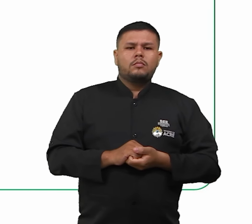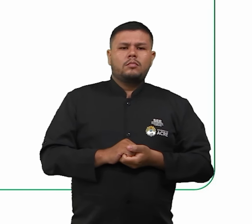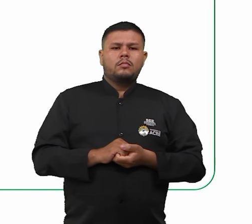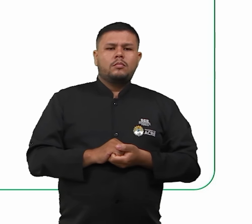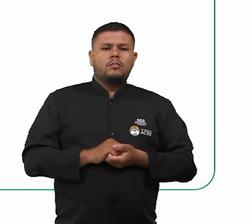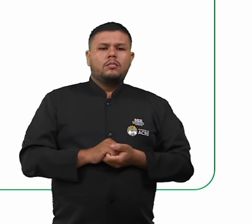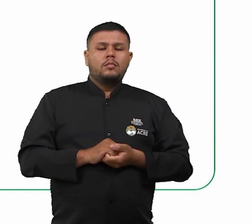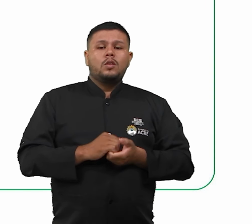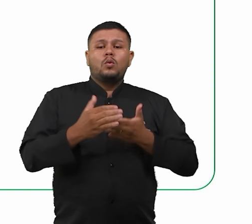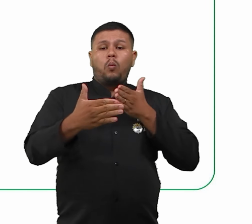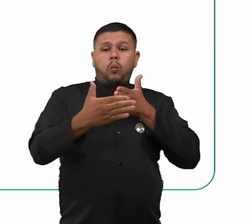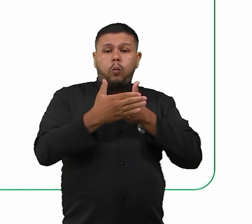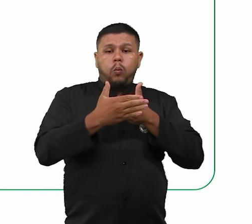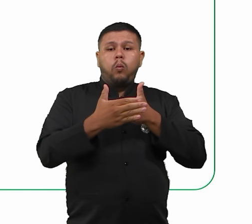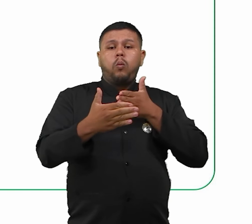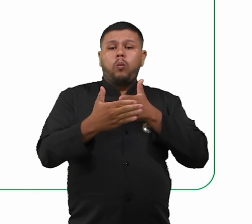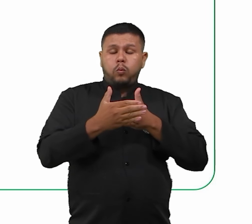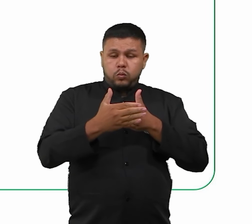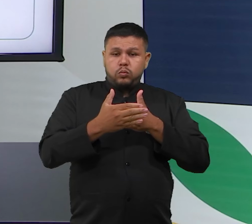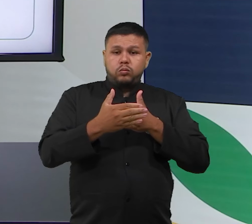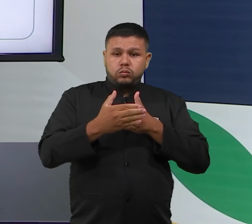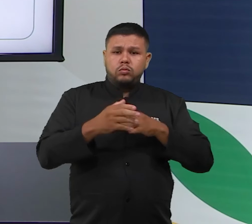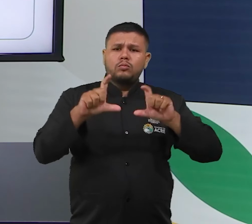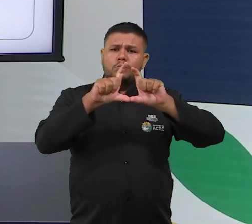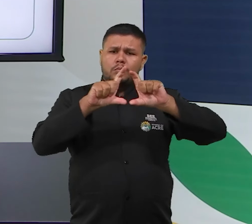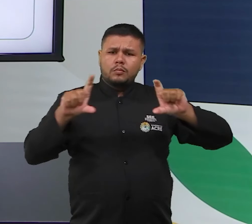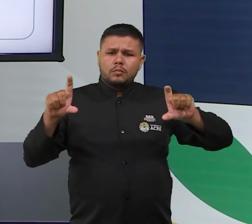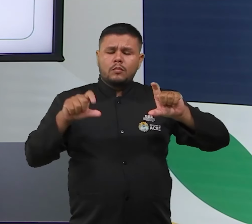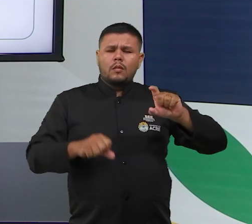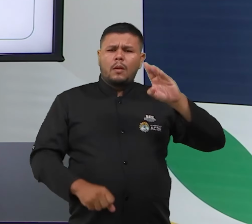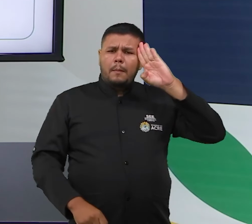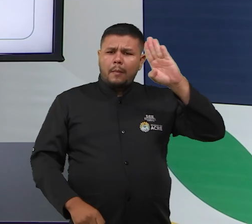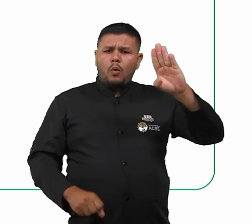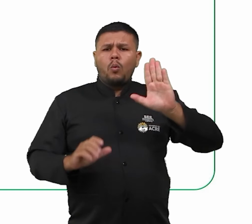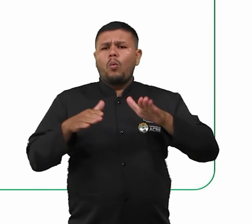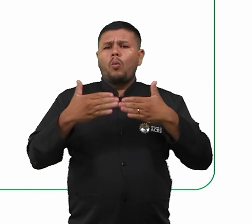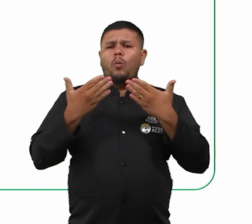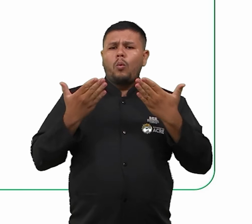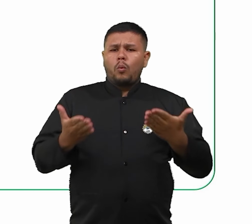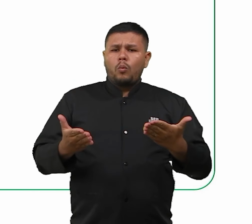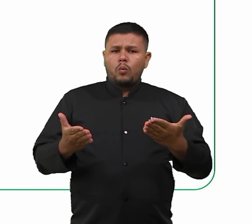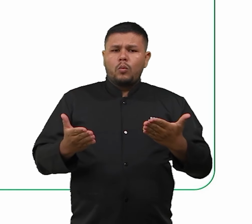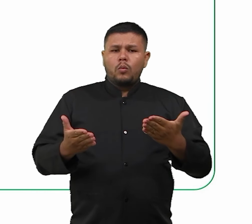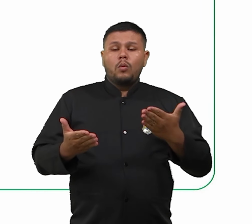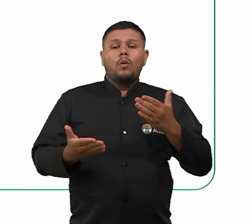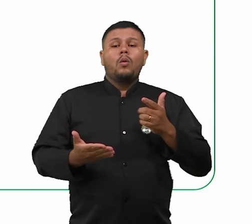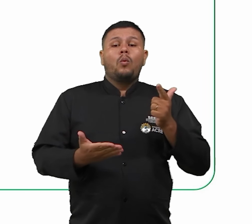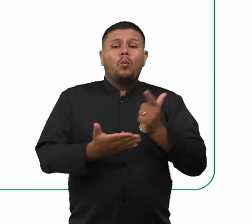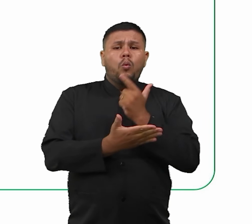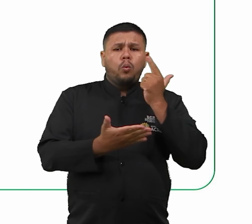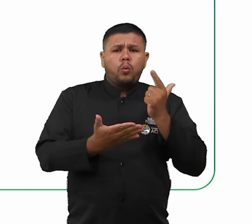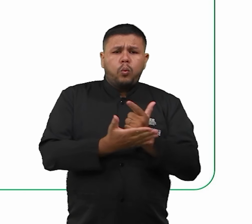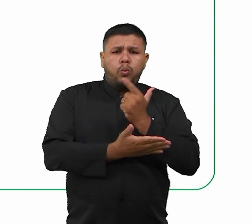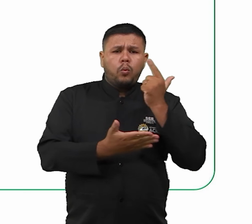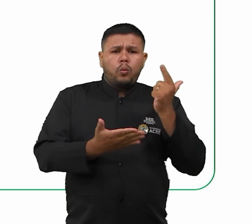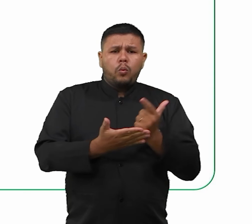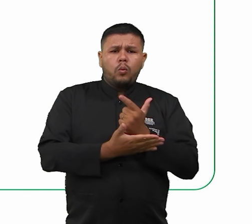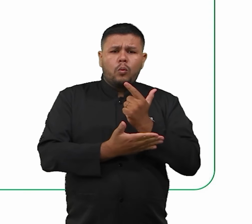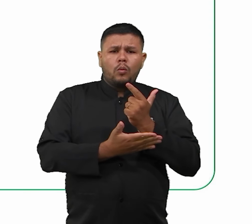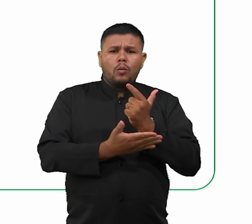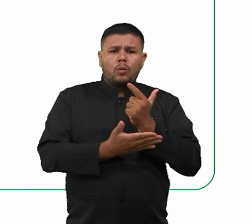delimitam, elas vão restringir o sentido da oração principal. Qual a oração principal? os livros.